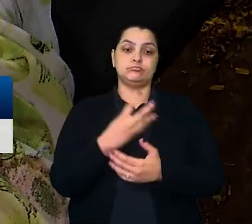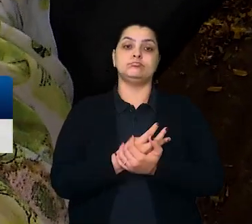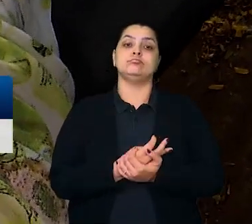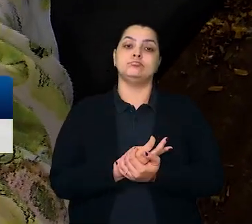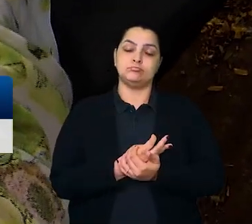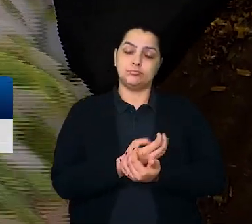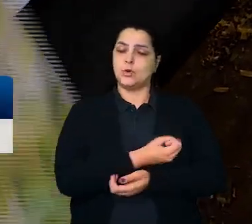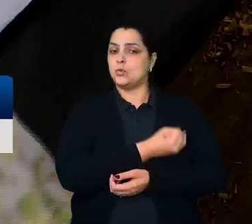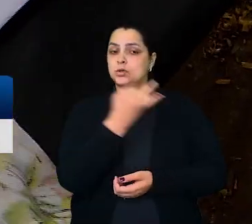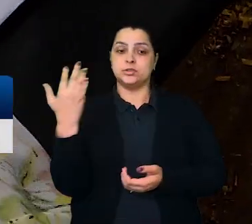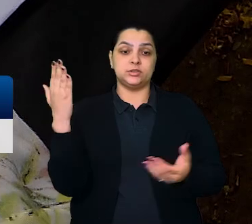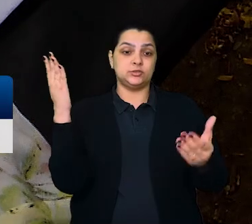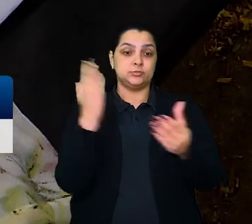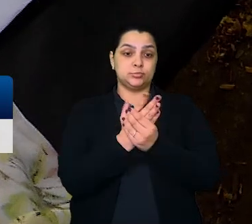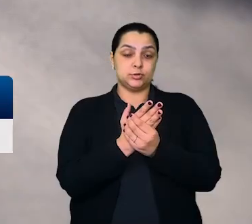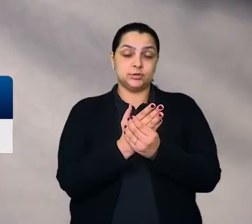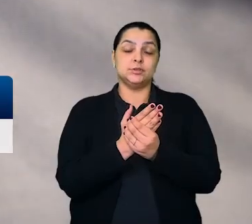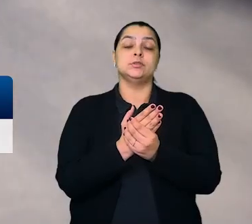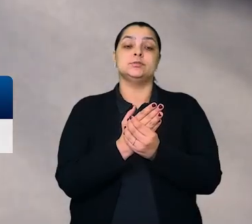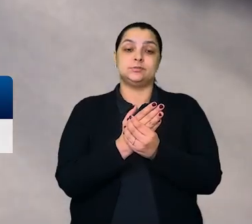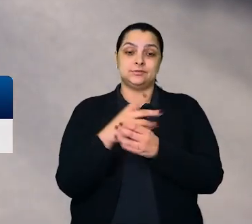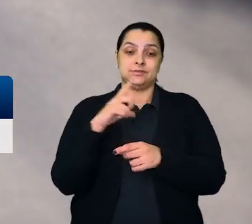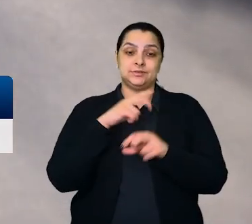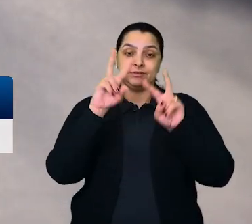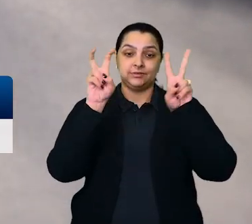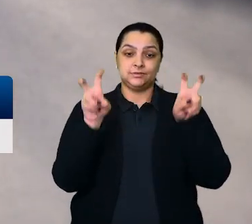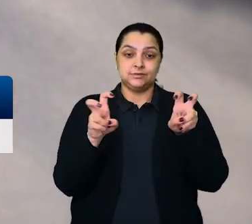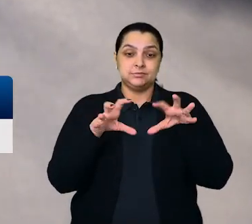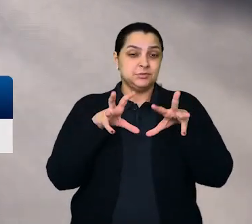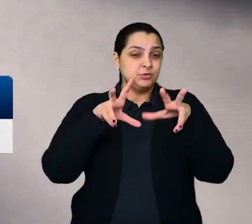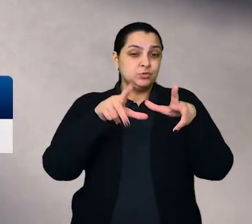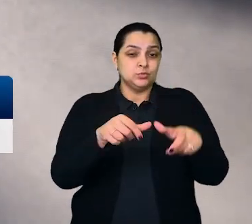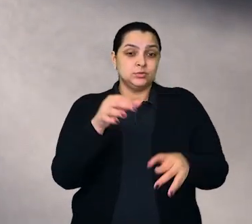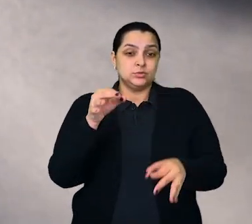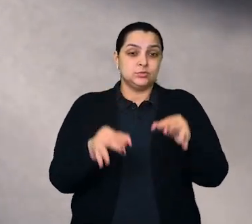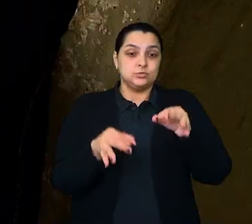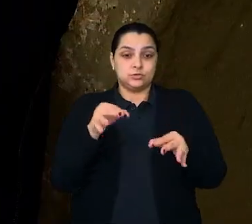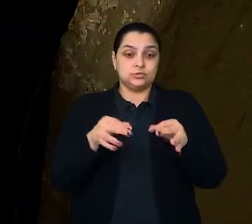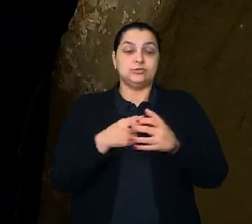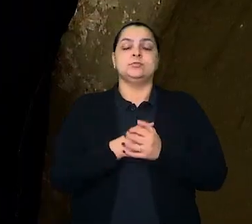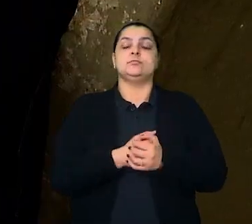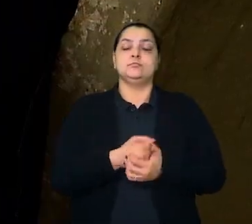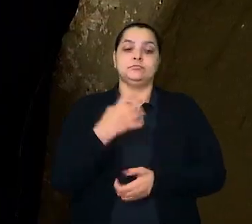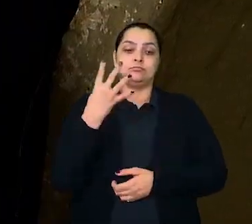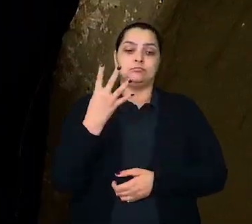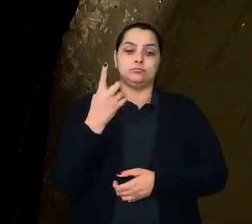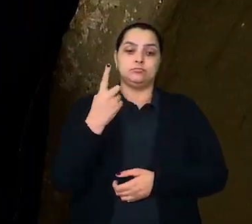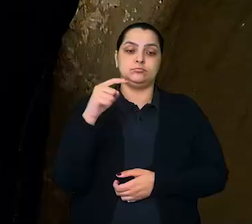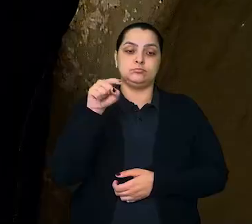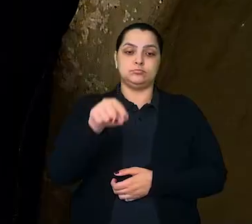de processos julgados envolvendo o tema em toda a Justiça do Trabalho foi de